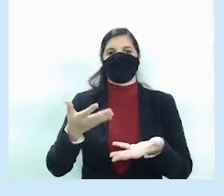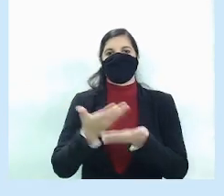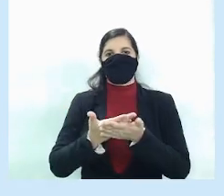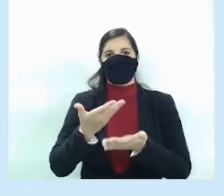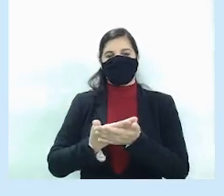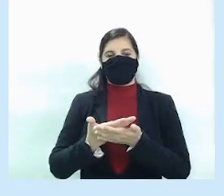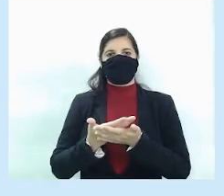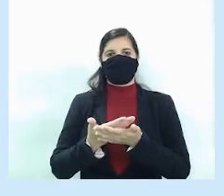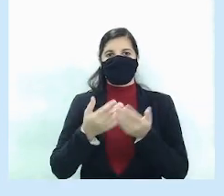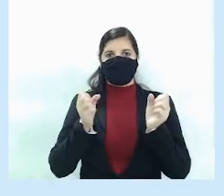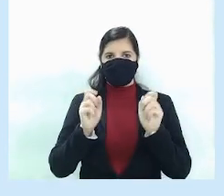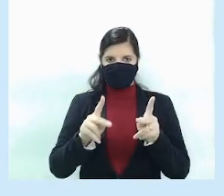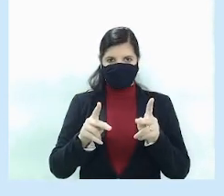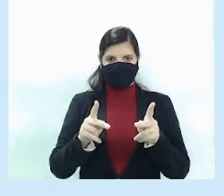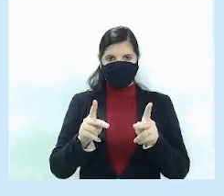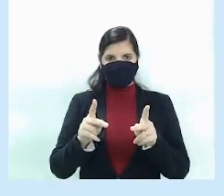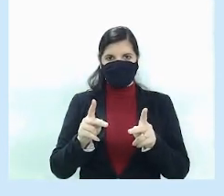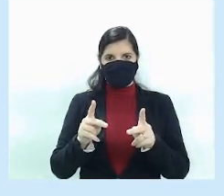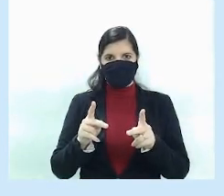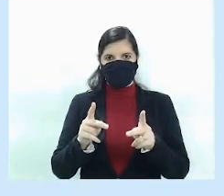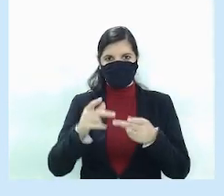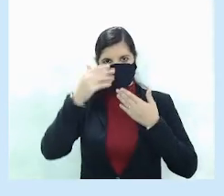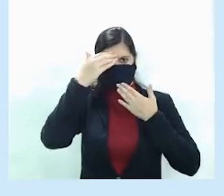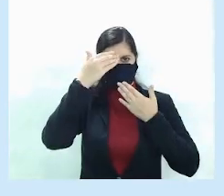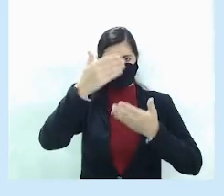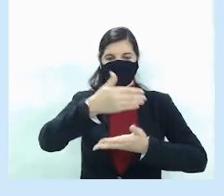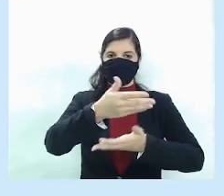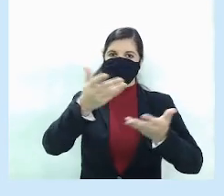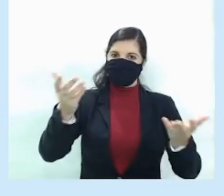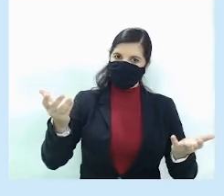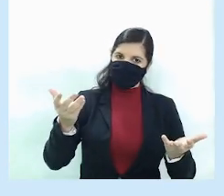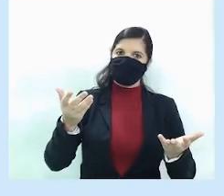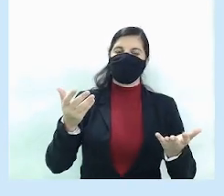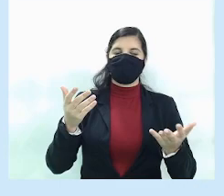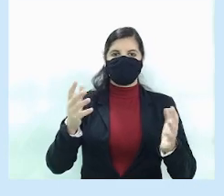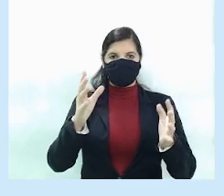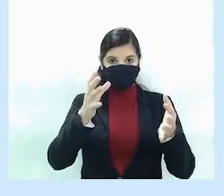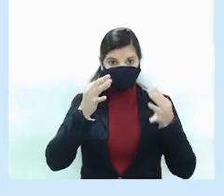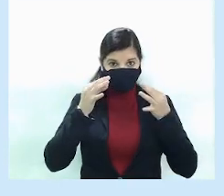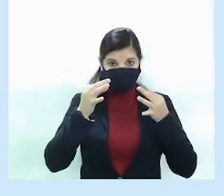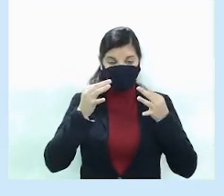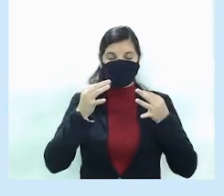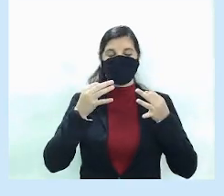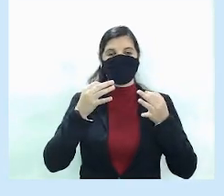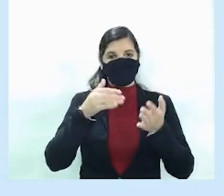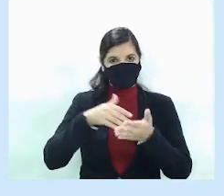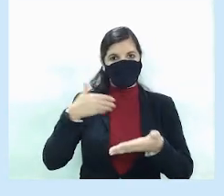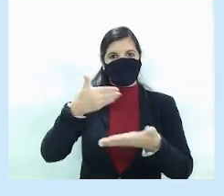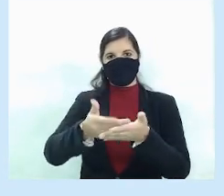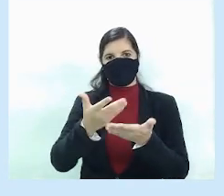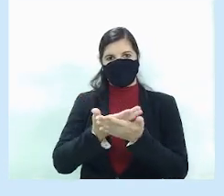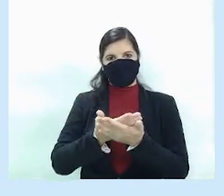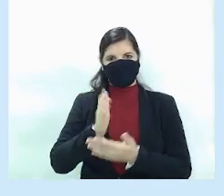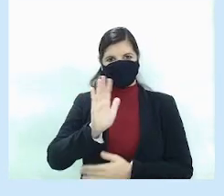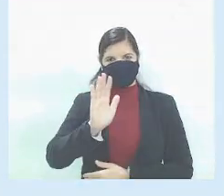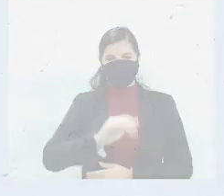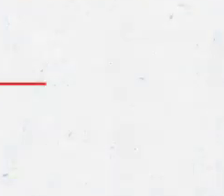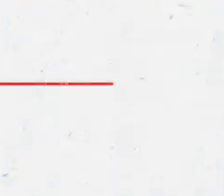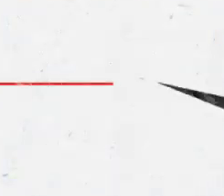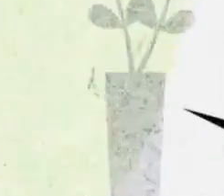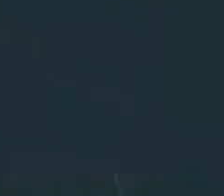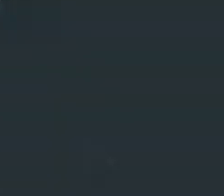aula de hoje. Tranquilo? Quero agradecer a todos que estão aí assistindo e até a próxima aula.